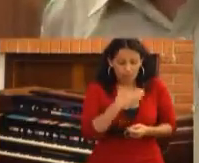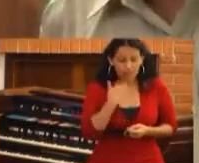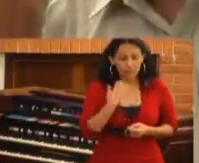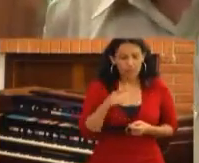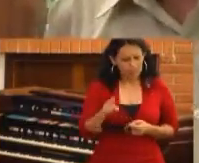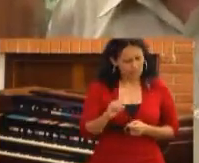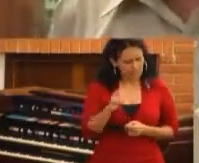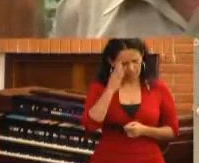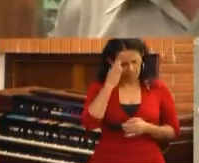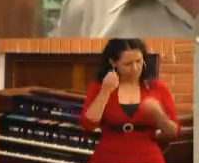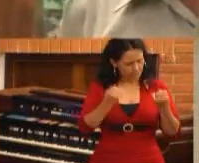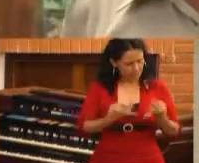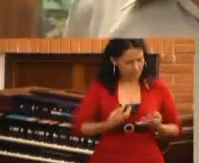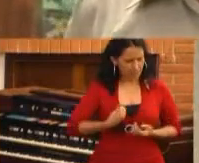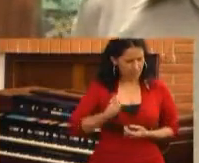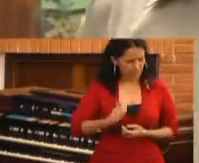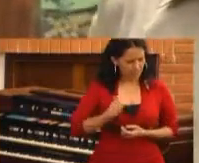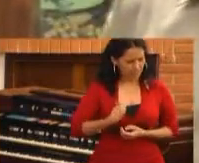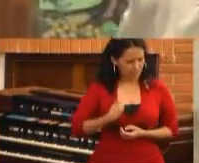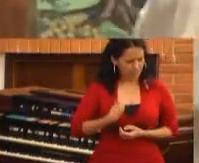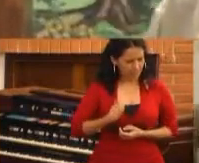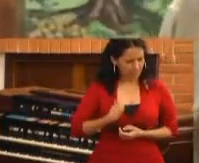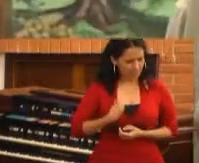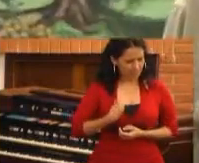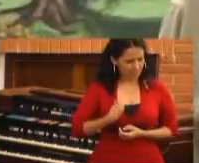que é vida?